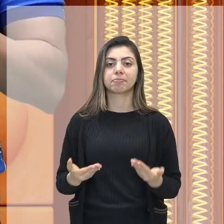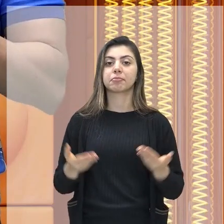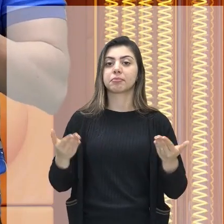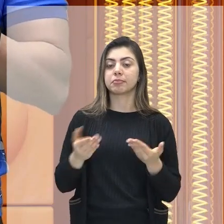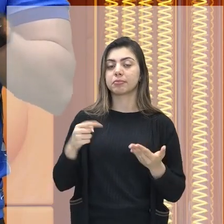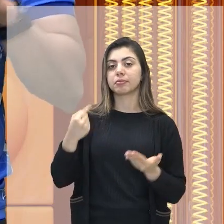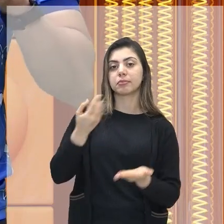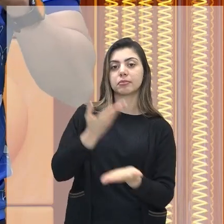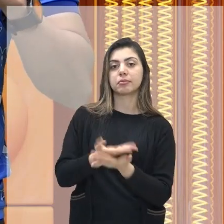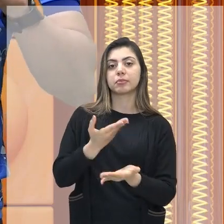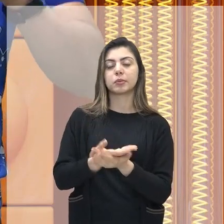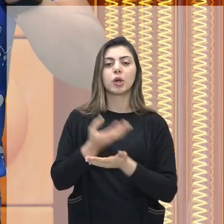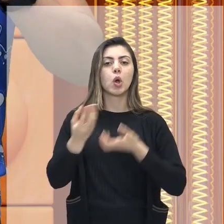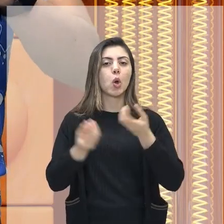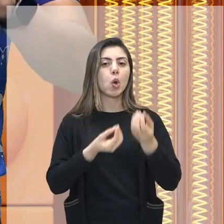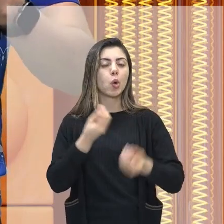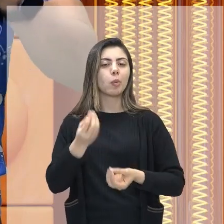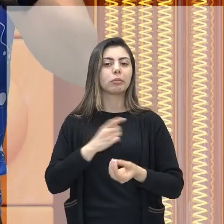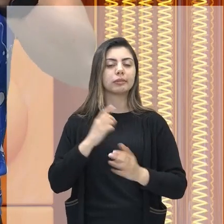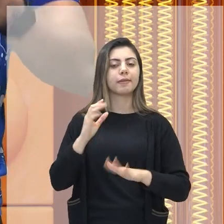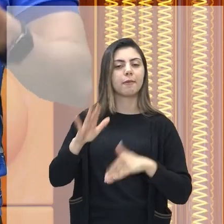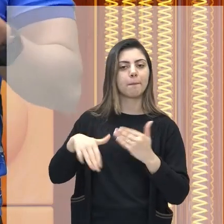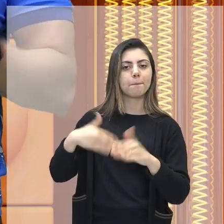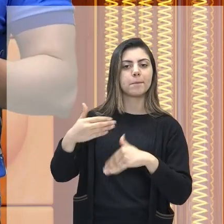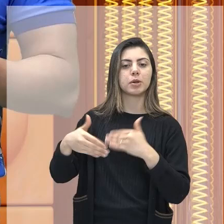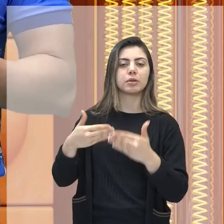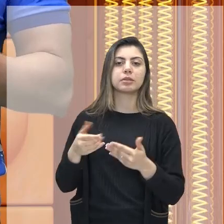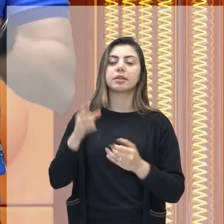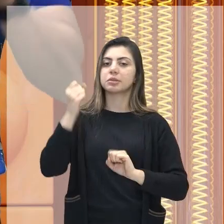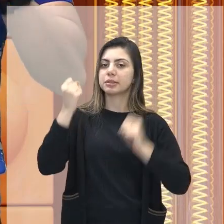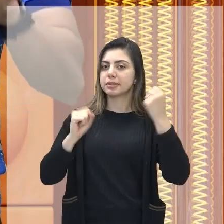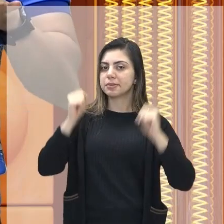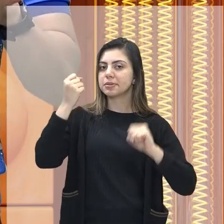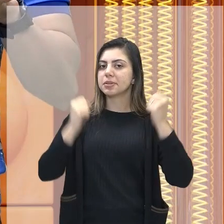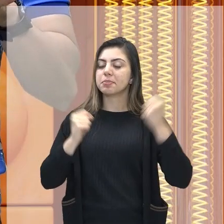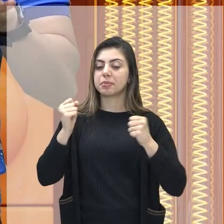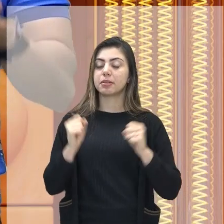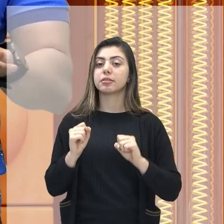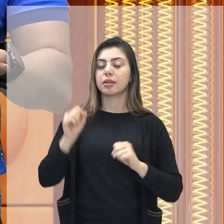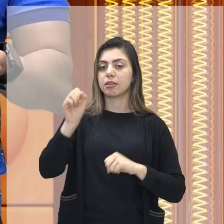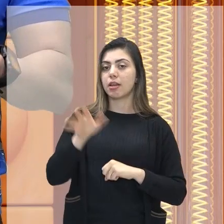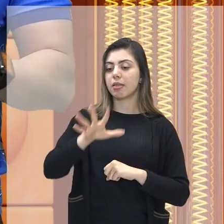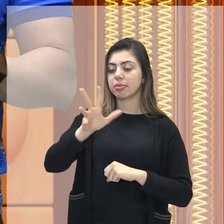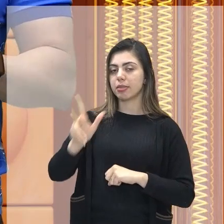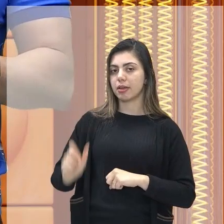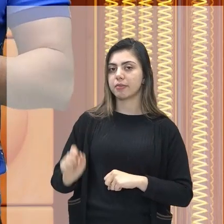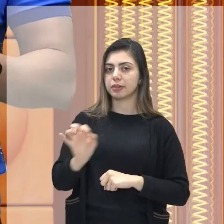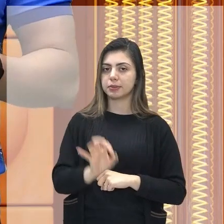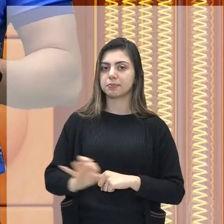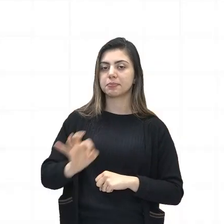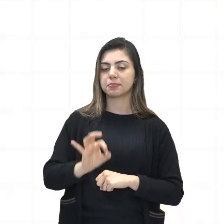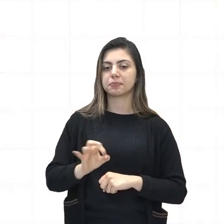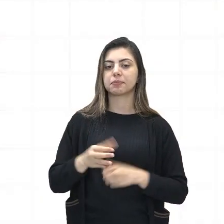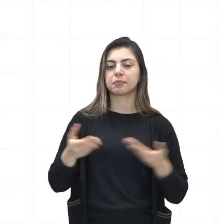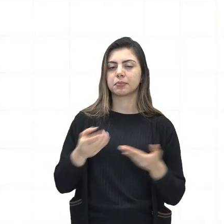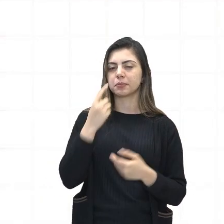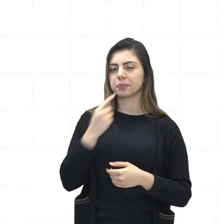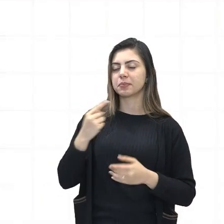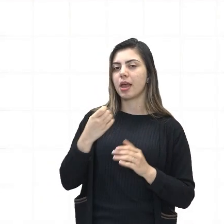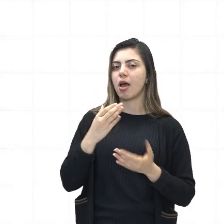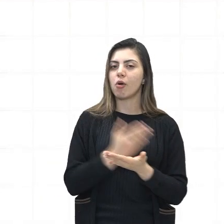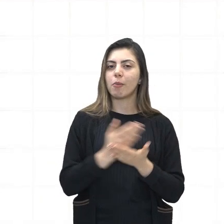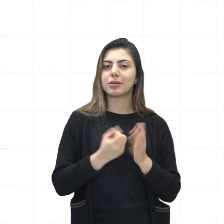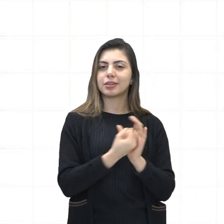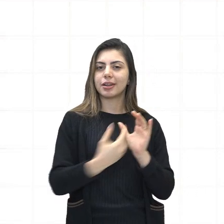vamos entender como se deu o processo de industrialização dentro do continente africano. Observe algumas características que